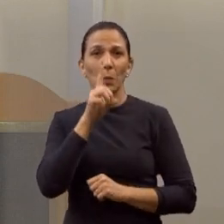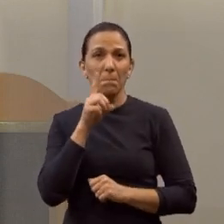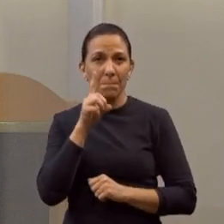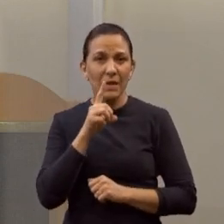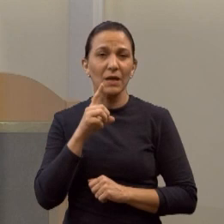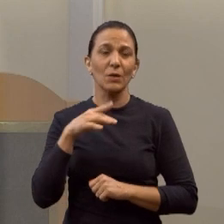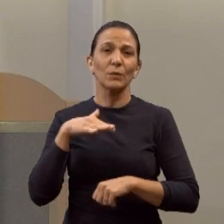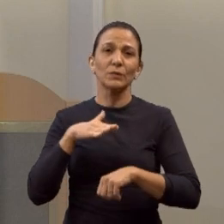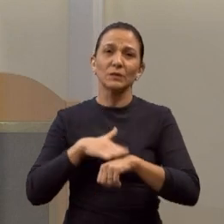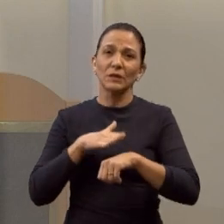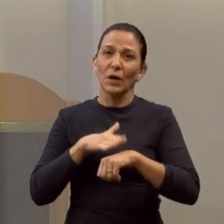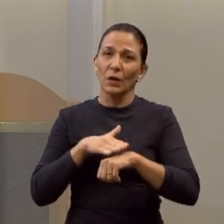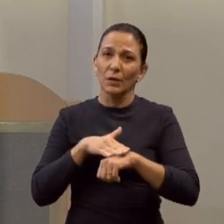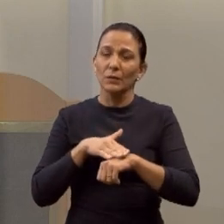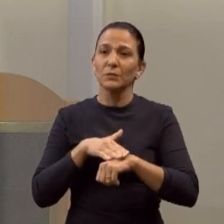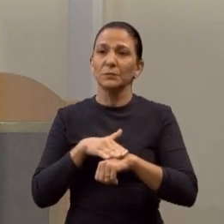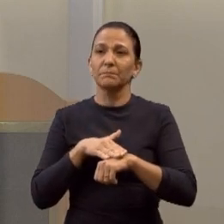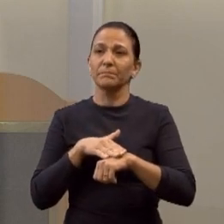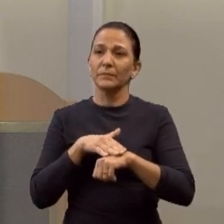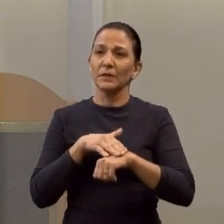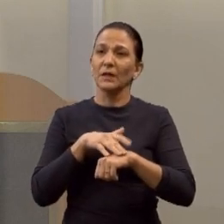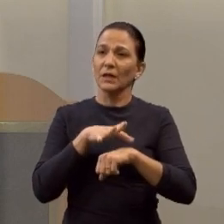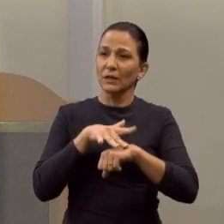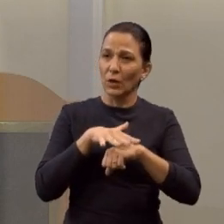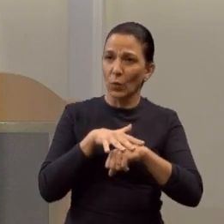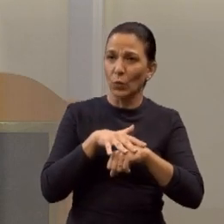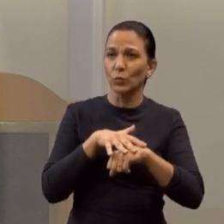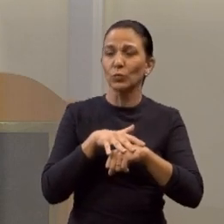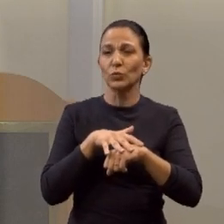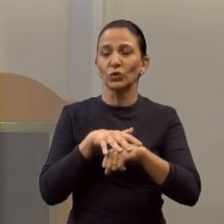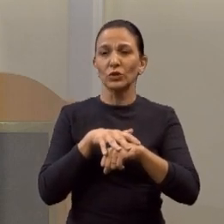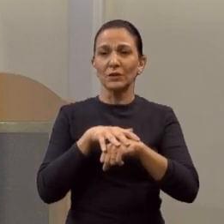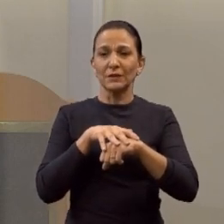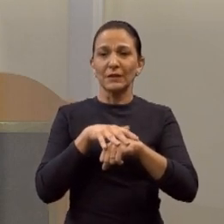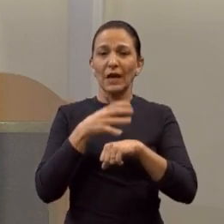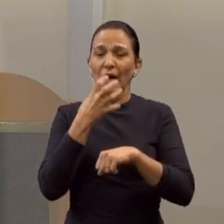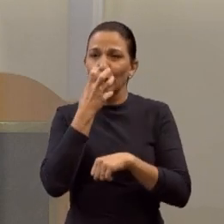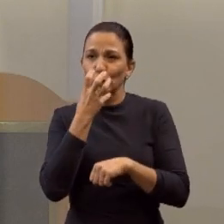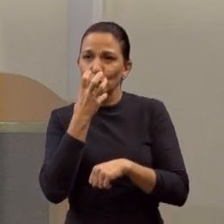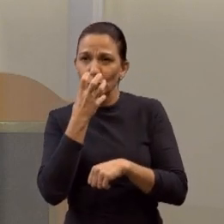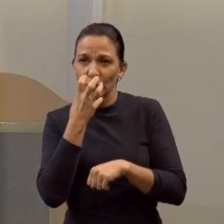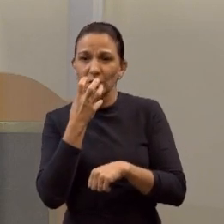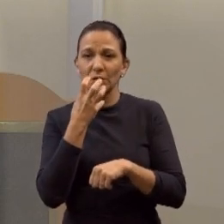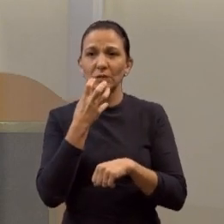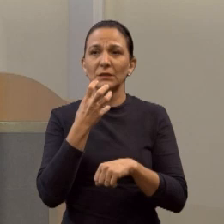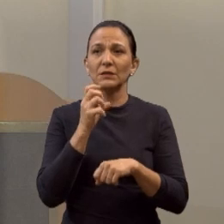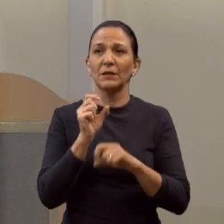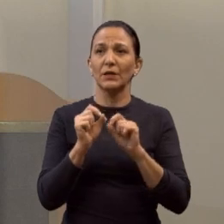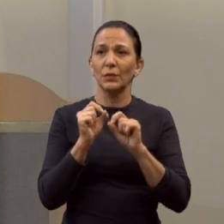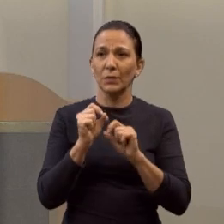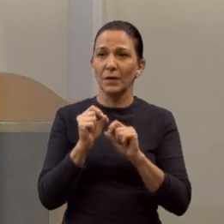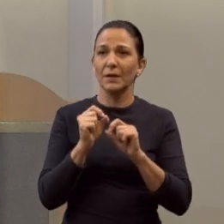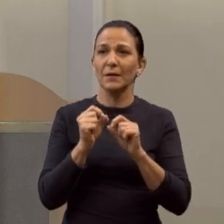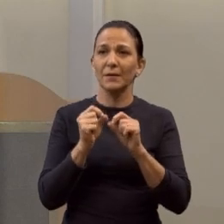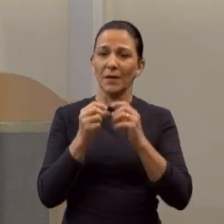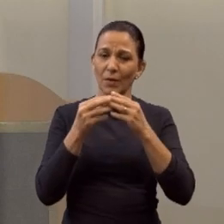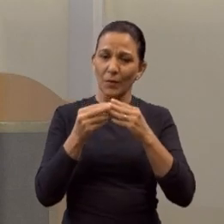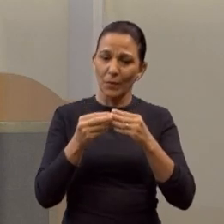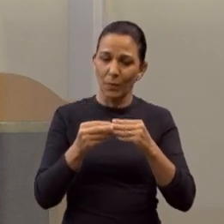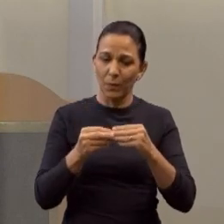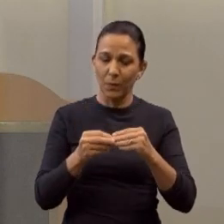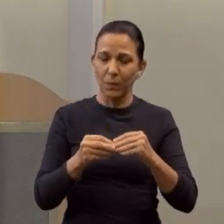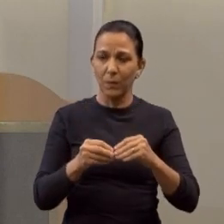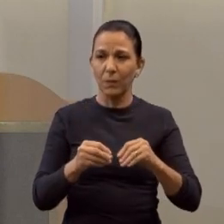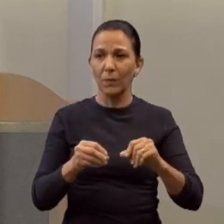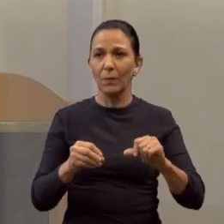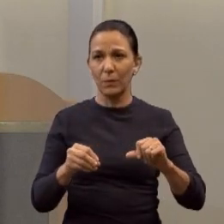todo, até que na última madrugada ela convulsionou e veio a falecer, infelizmente. Foi muito rápido, a gente